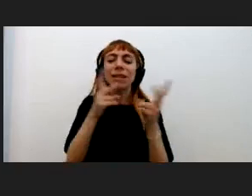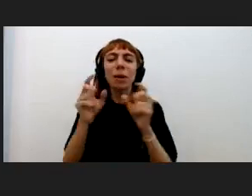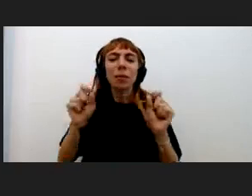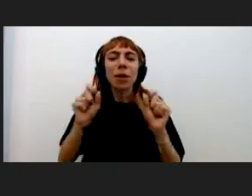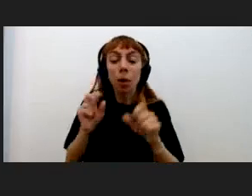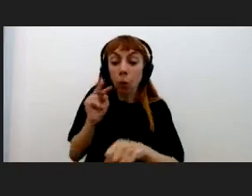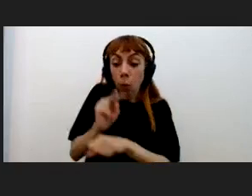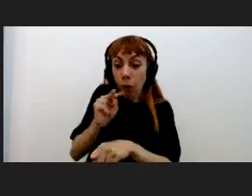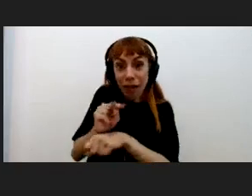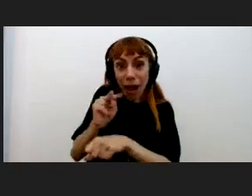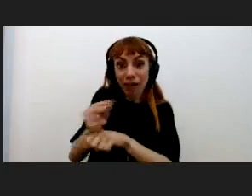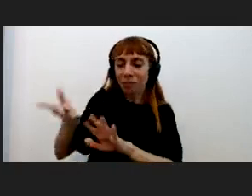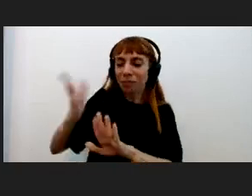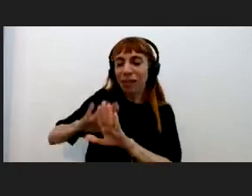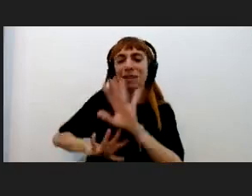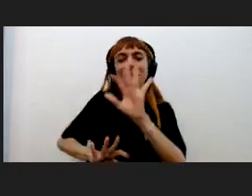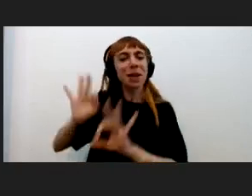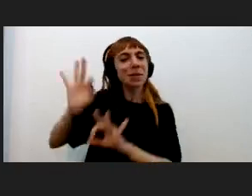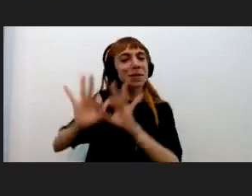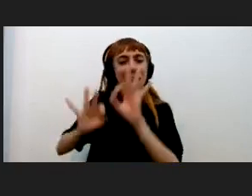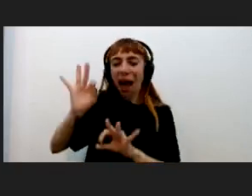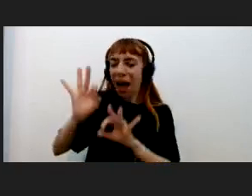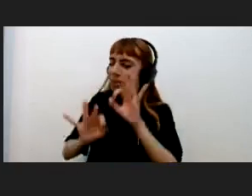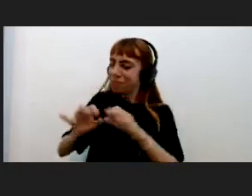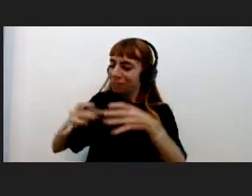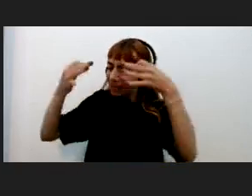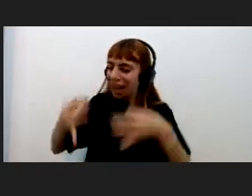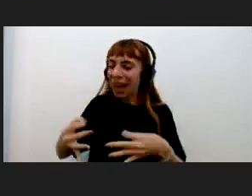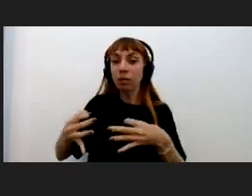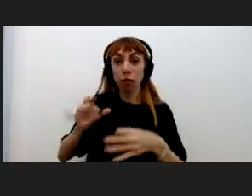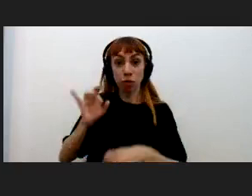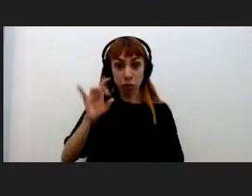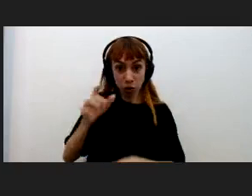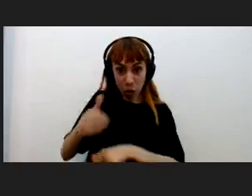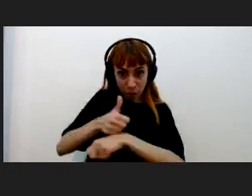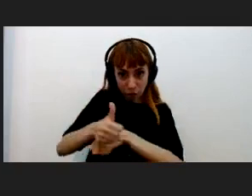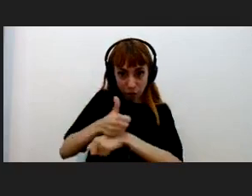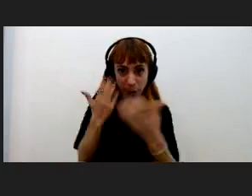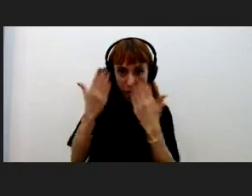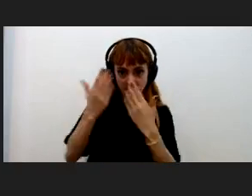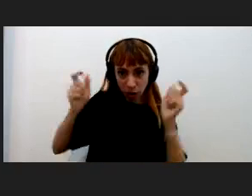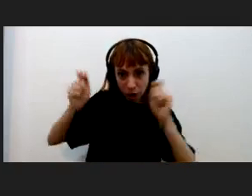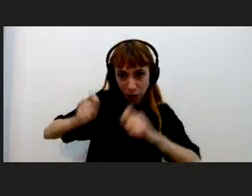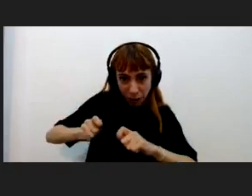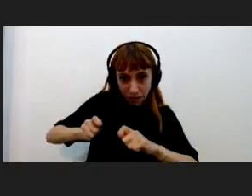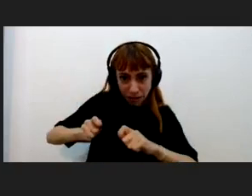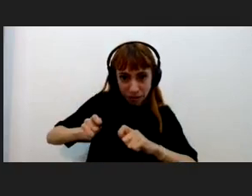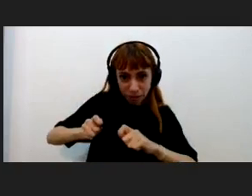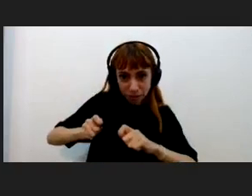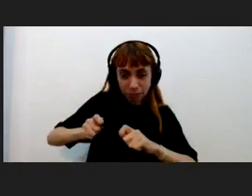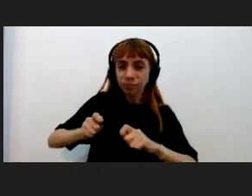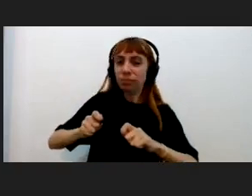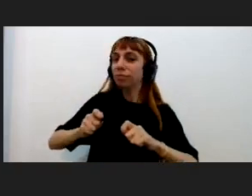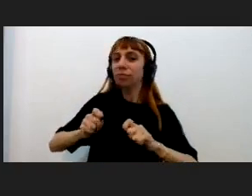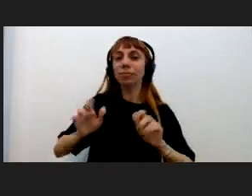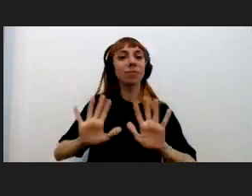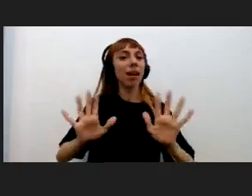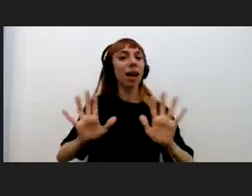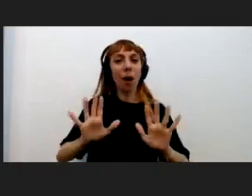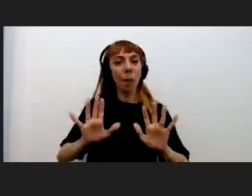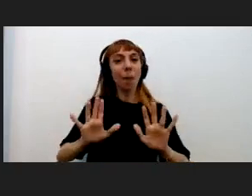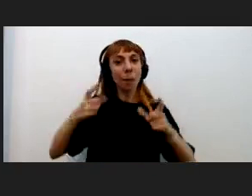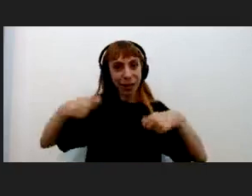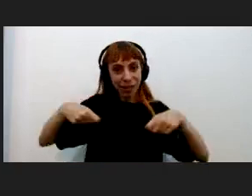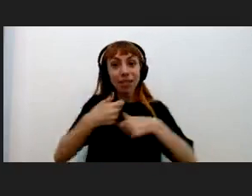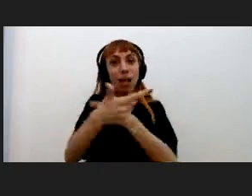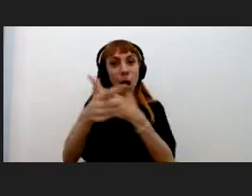estar apto a fazer aquele cuidado, mas que o psicólogo precisa deter os recursos necessários, inclusive